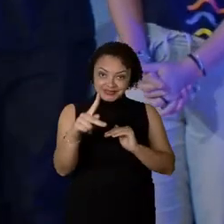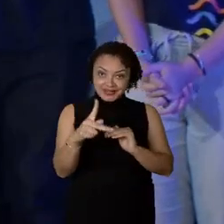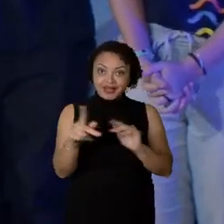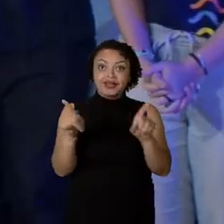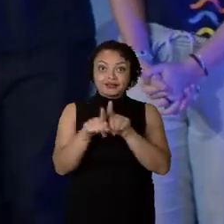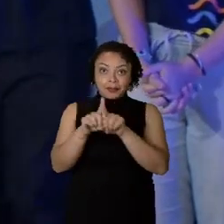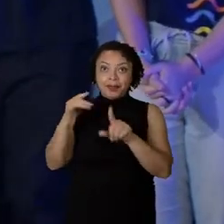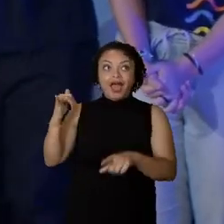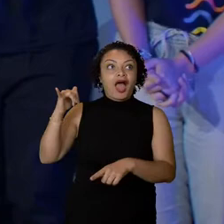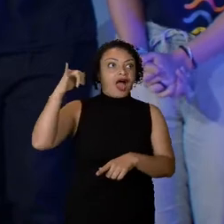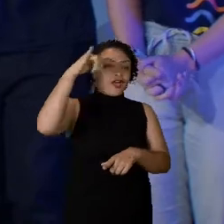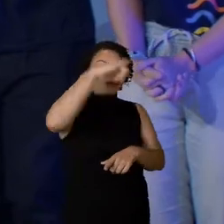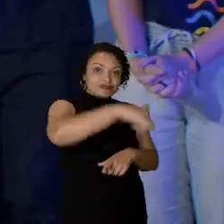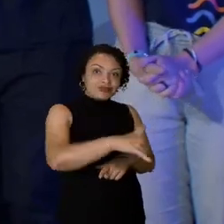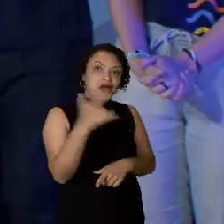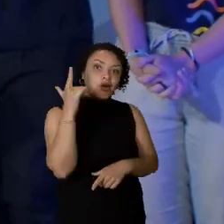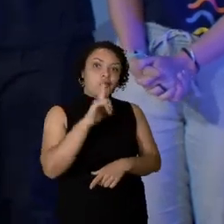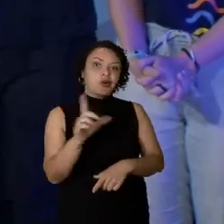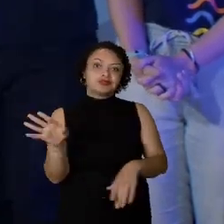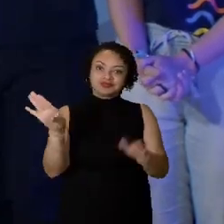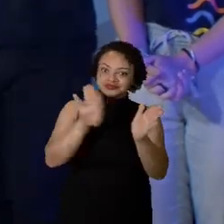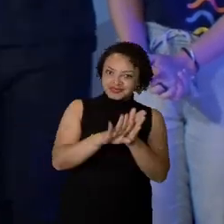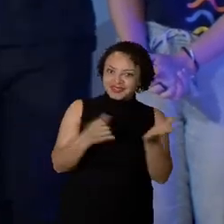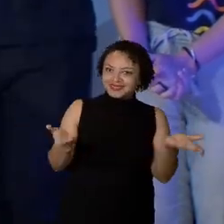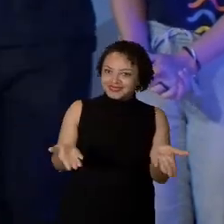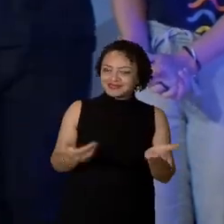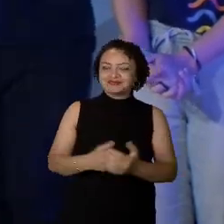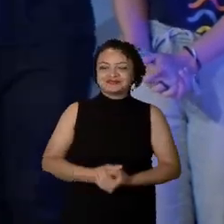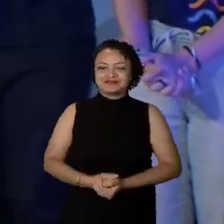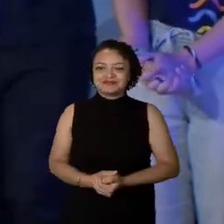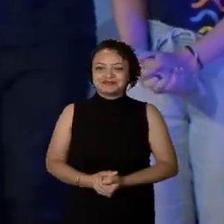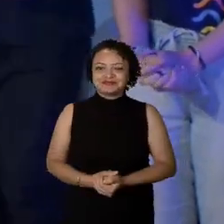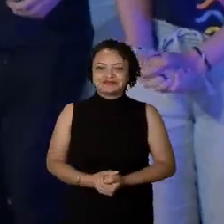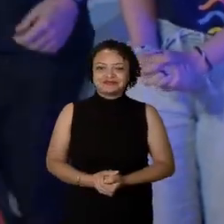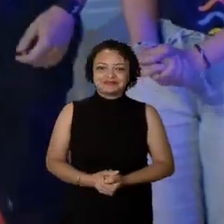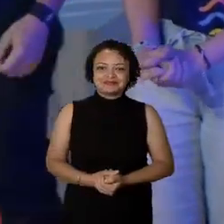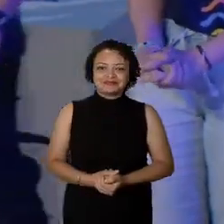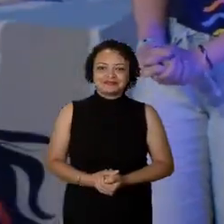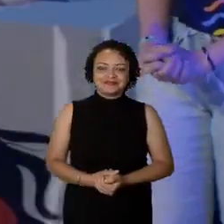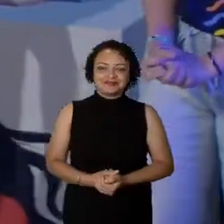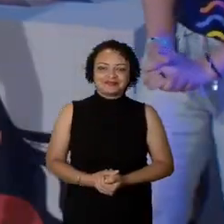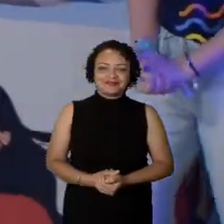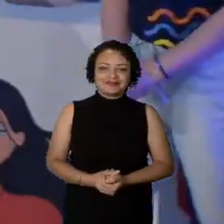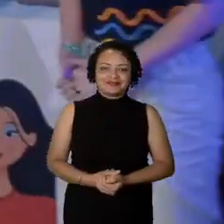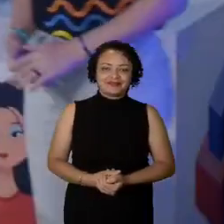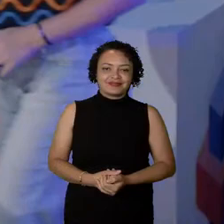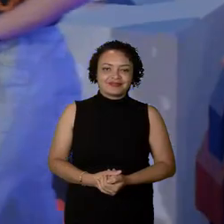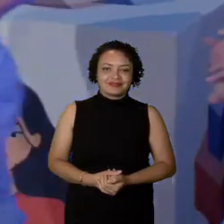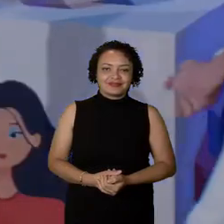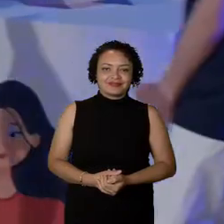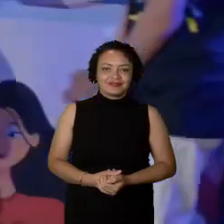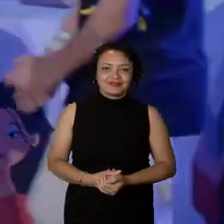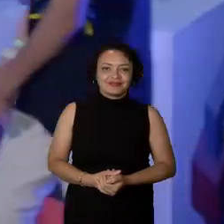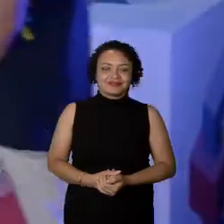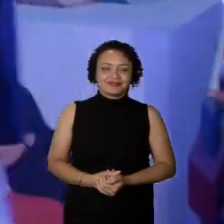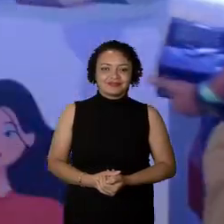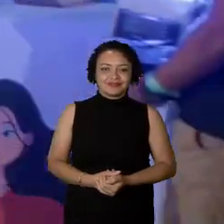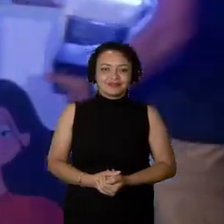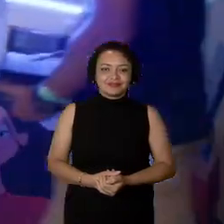Chapecó pra cá pra chegar pro evento. Parabéns! Por favor. Acho que dá pra sair por aqui.